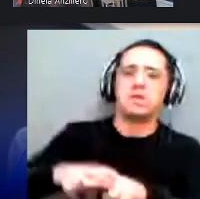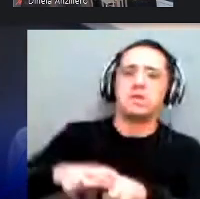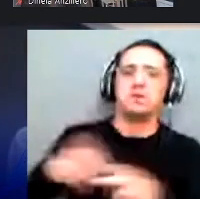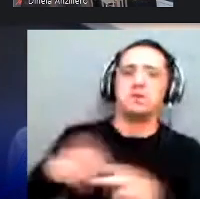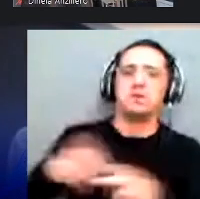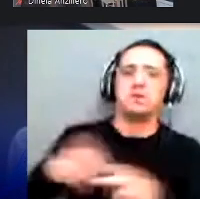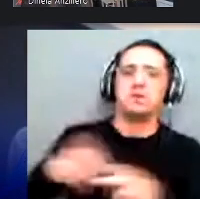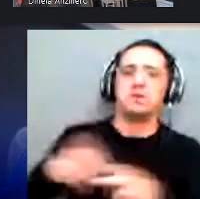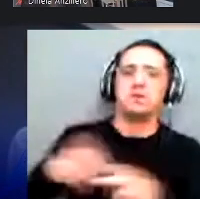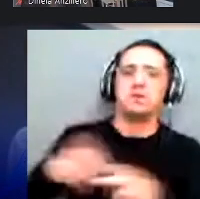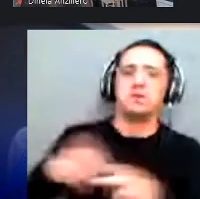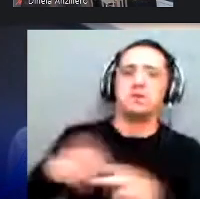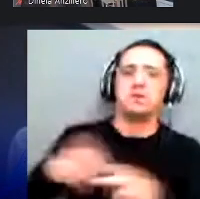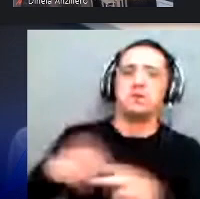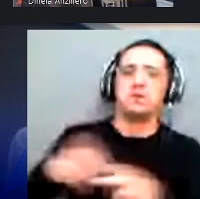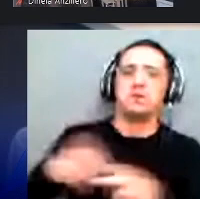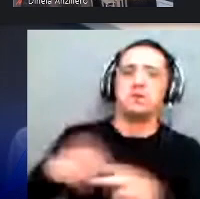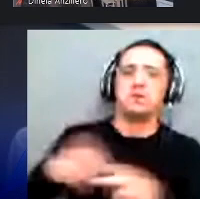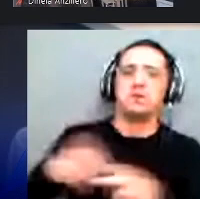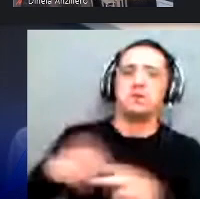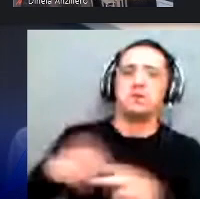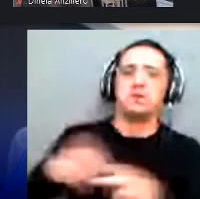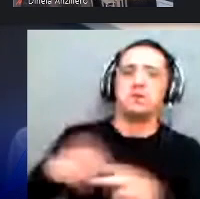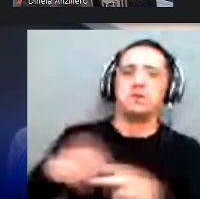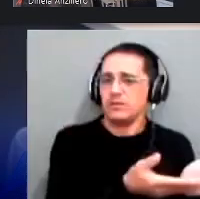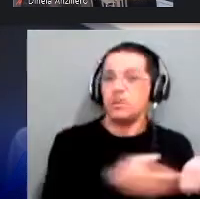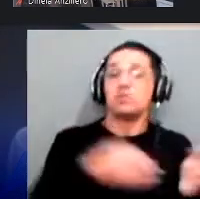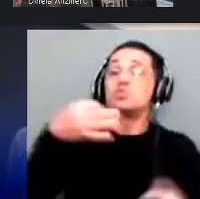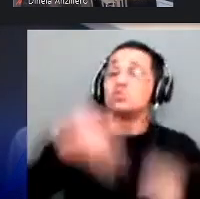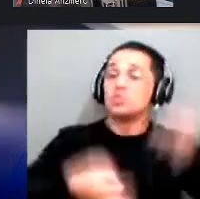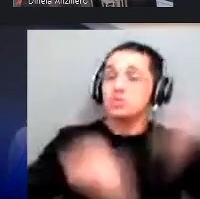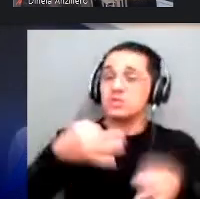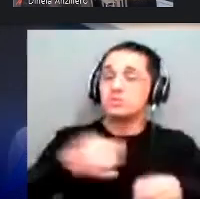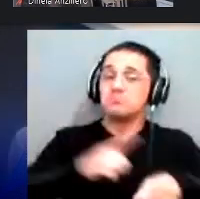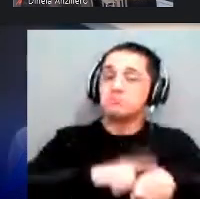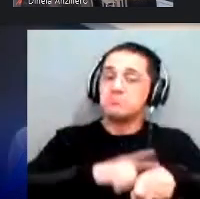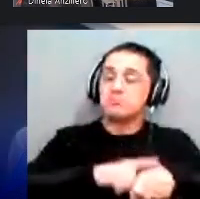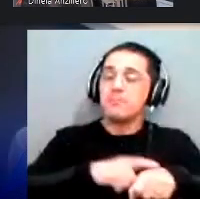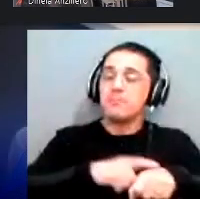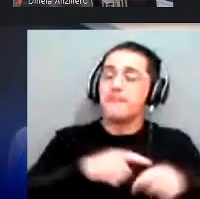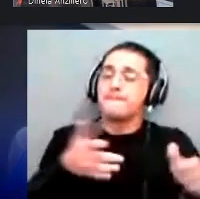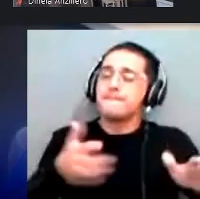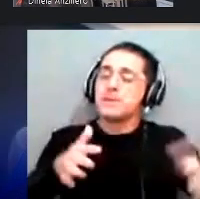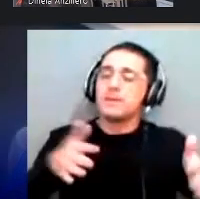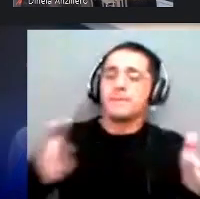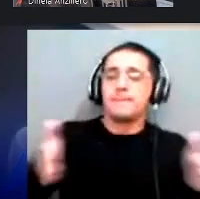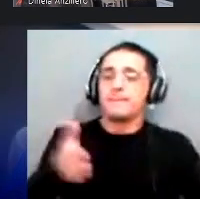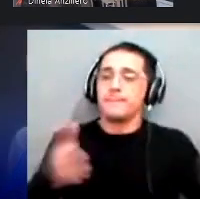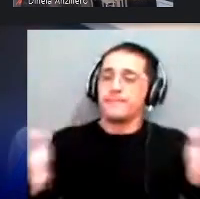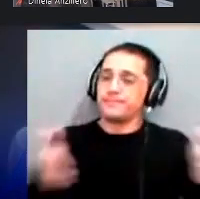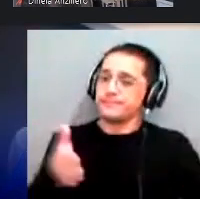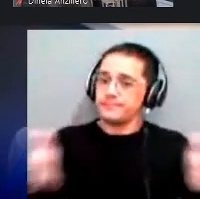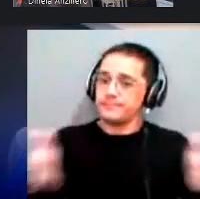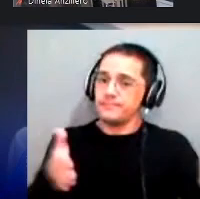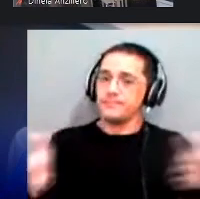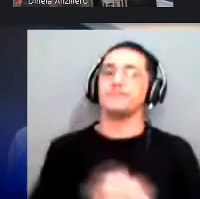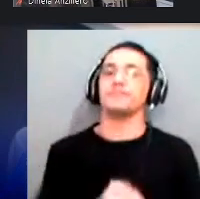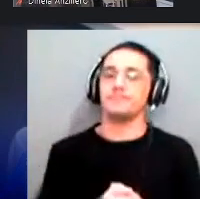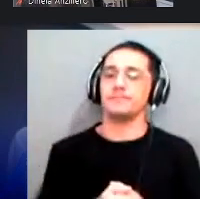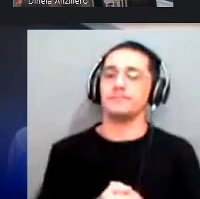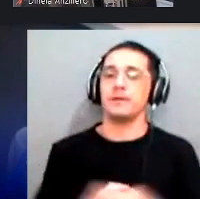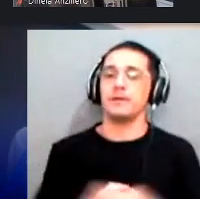Então, a justiça ela precisa ser num prazo razoável, e me parece que essa é uma das bandeiras por